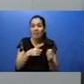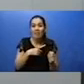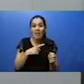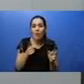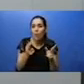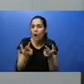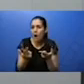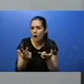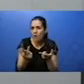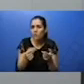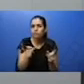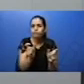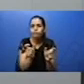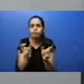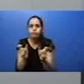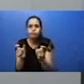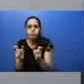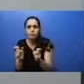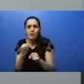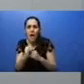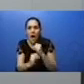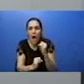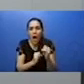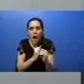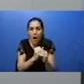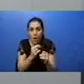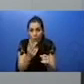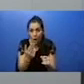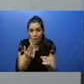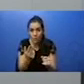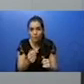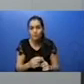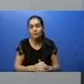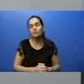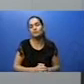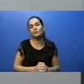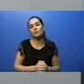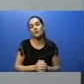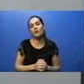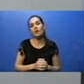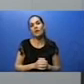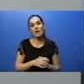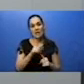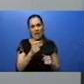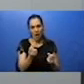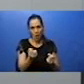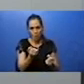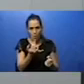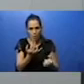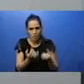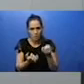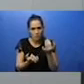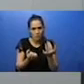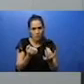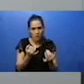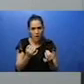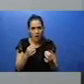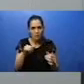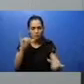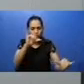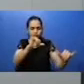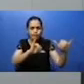que realmente acontece numa reação química. E nessa quantidade, os reagentes e os produtos,